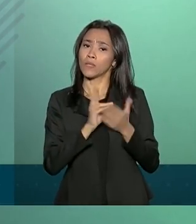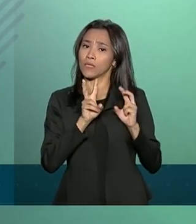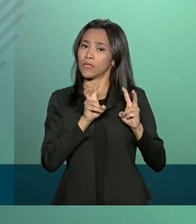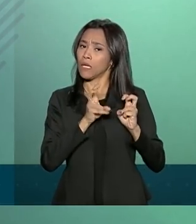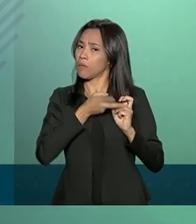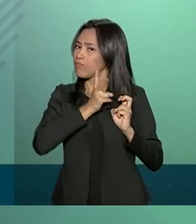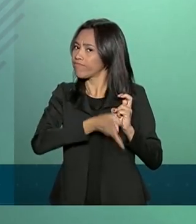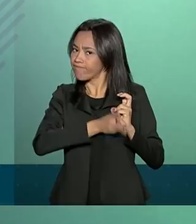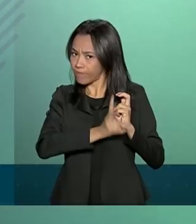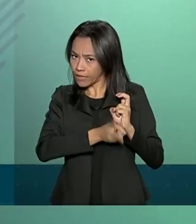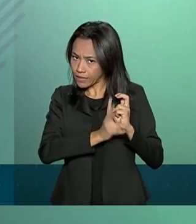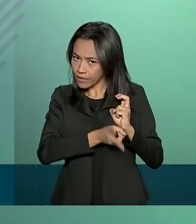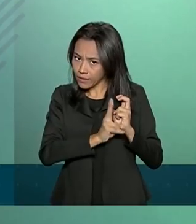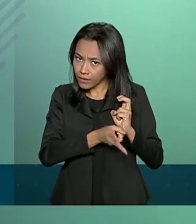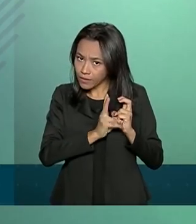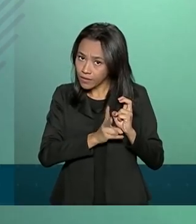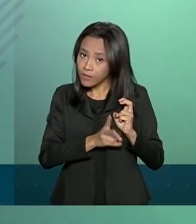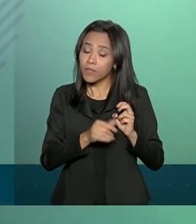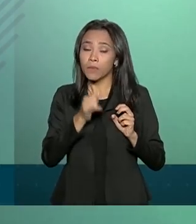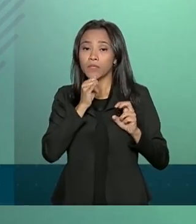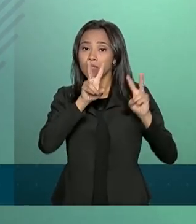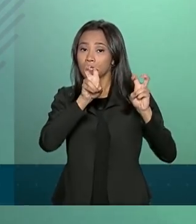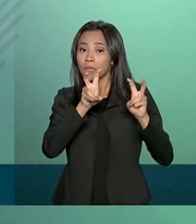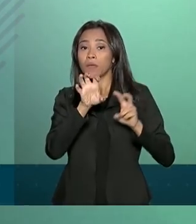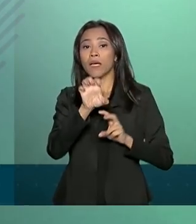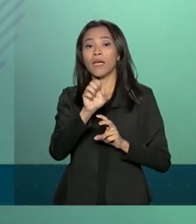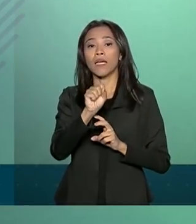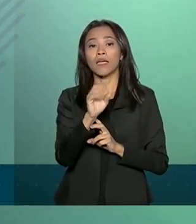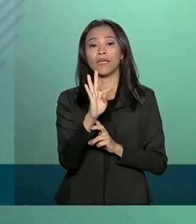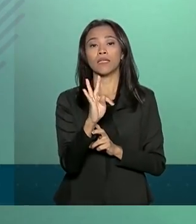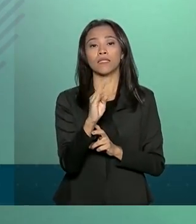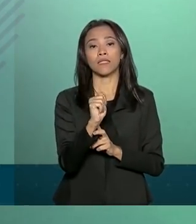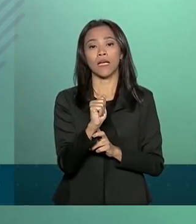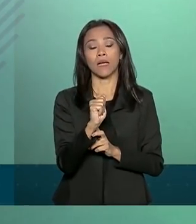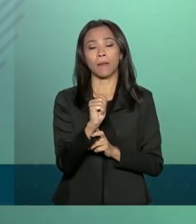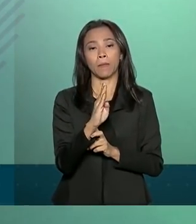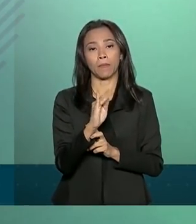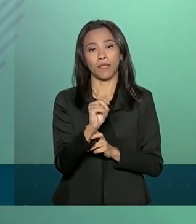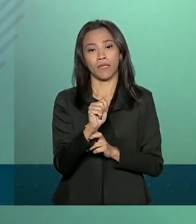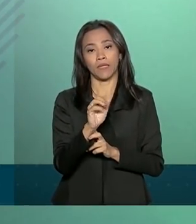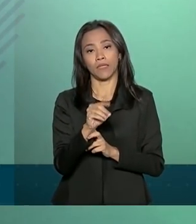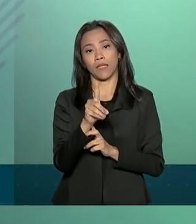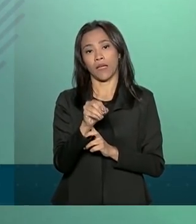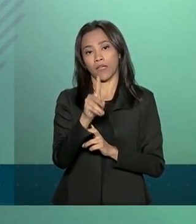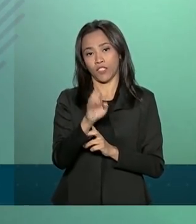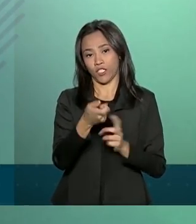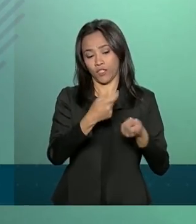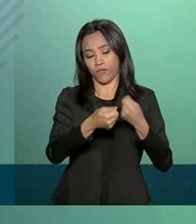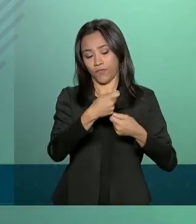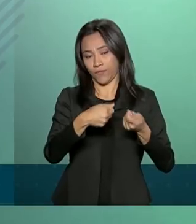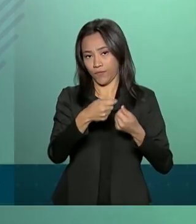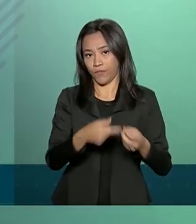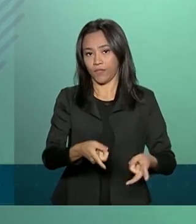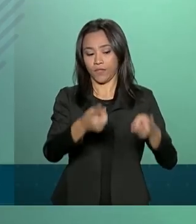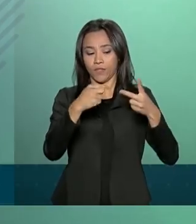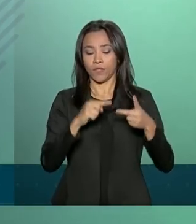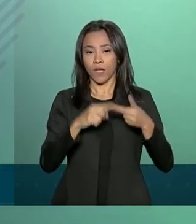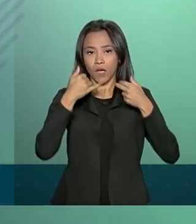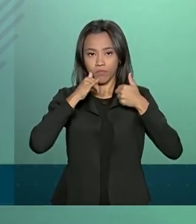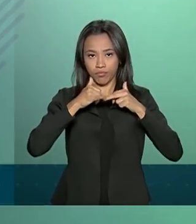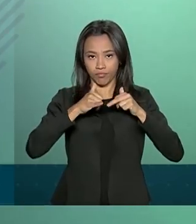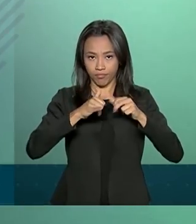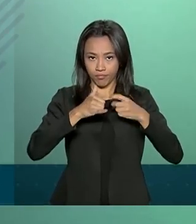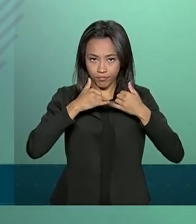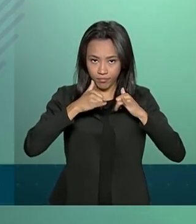tais como a estabilidade financeira e econômica a energia ea desigualdade